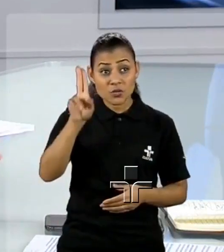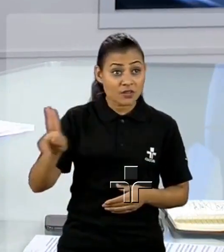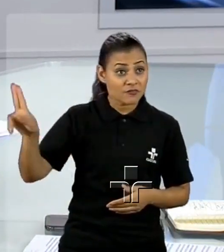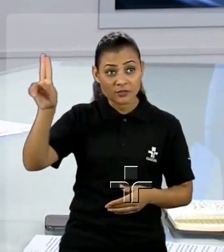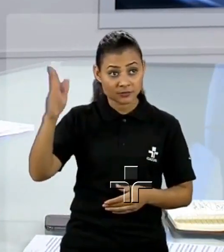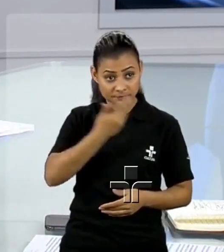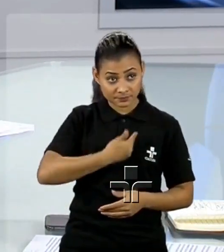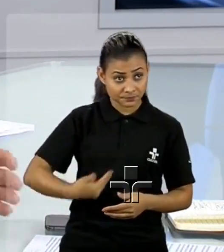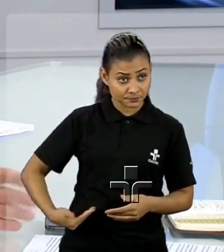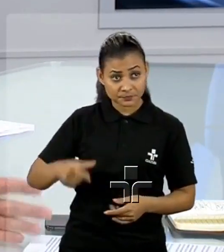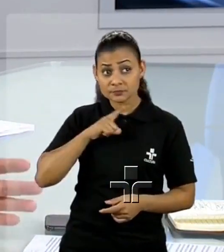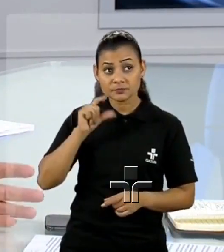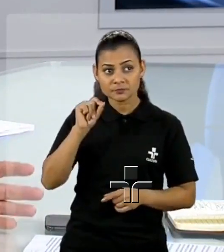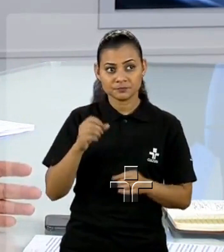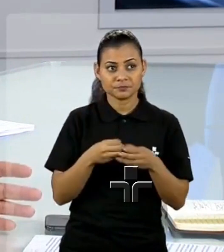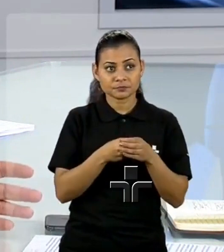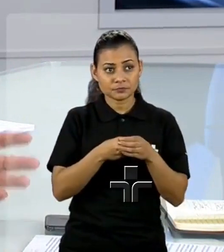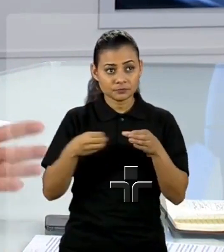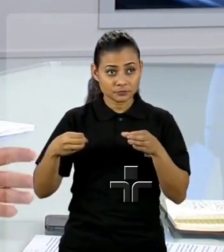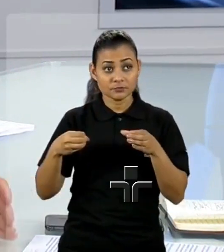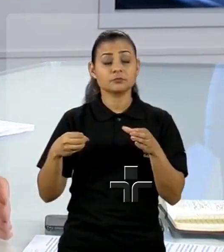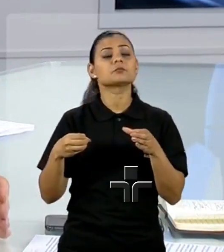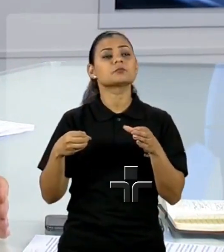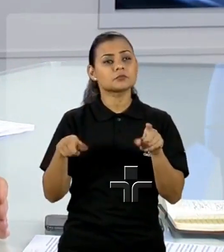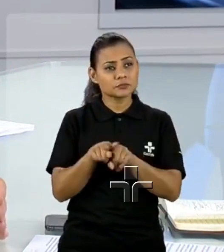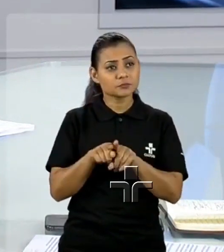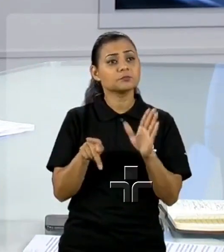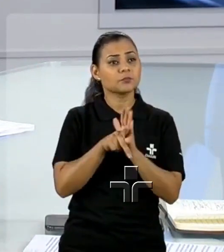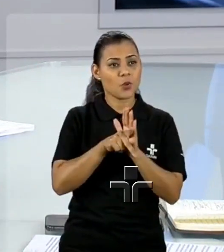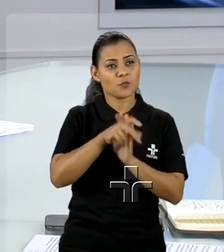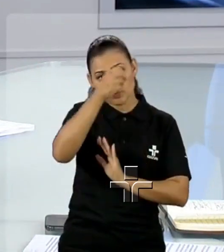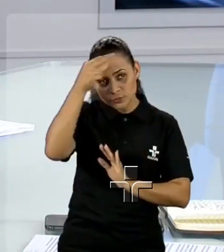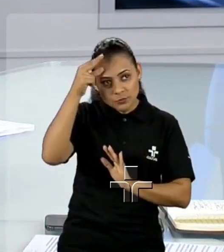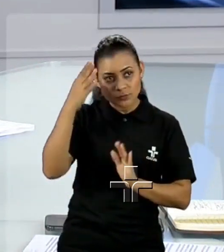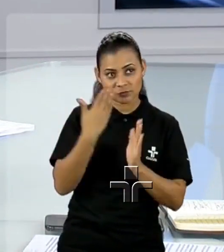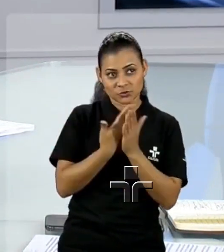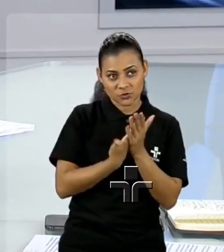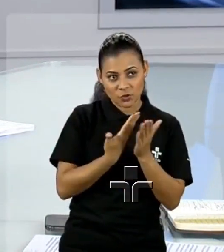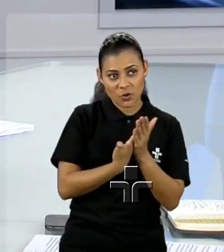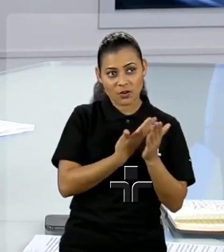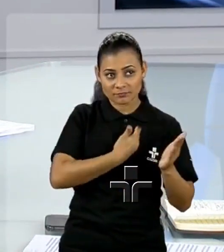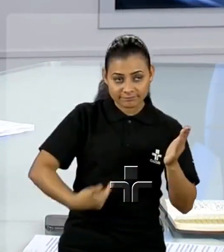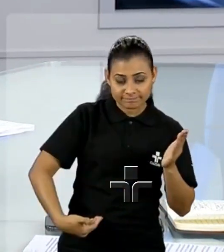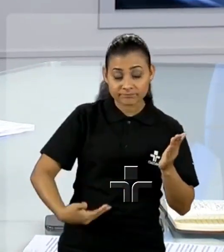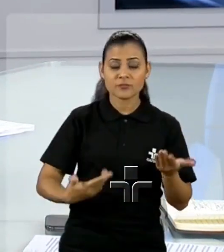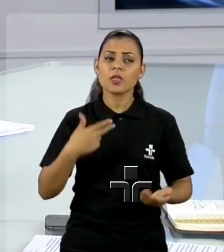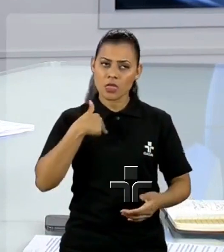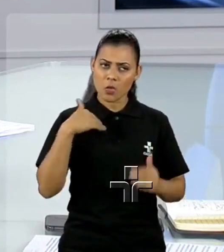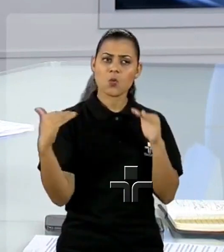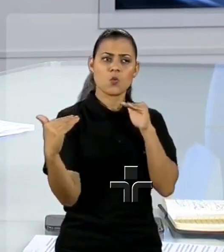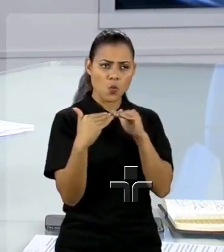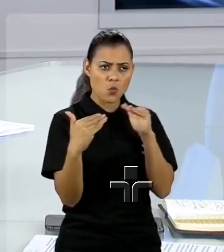a questão das cotas dos egressos de escolas públicas, né? Eu sou mais um defensor de realmente,